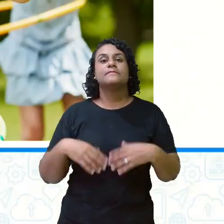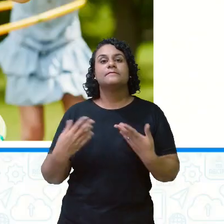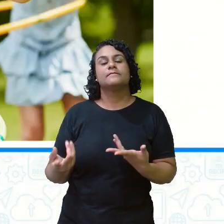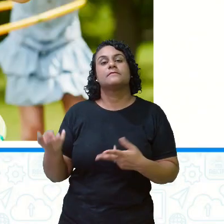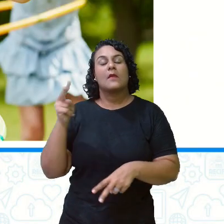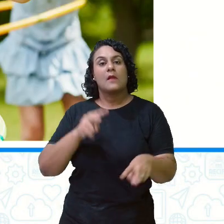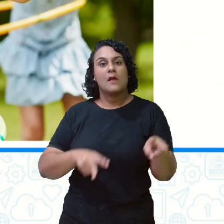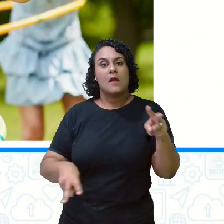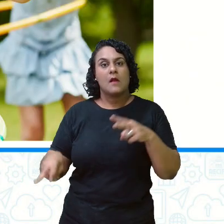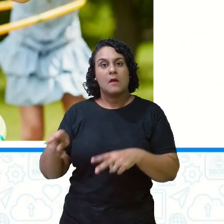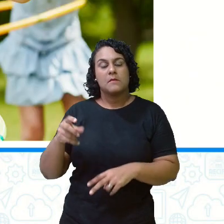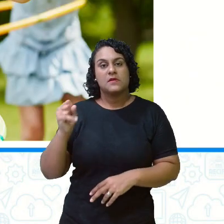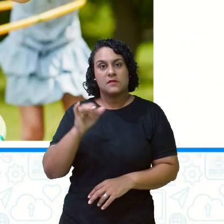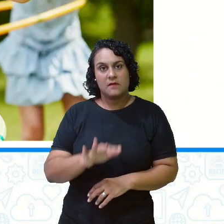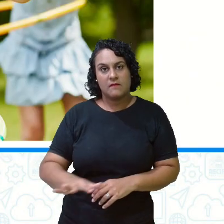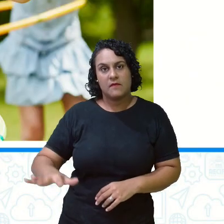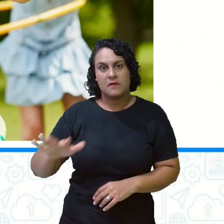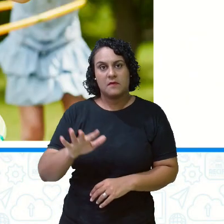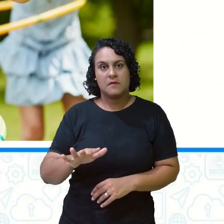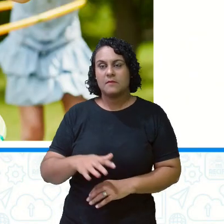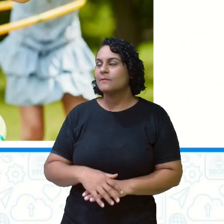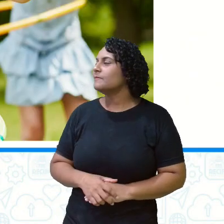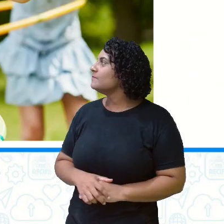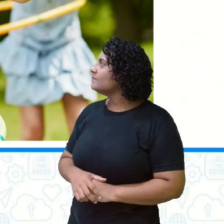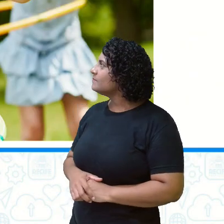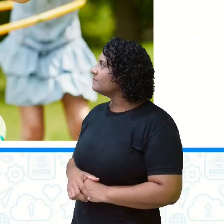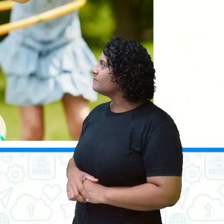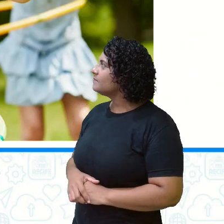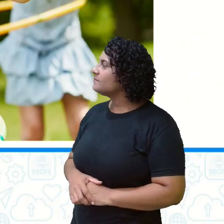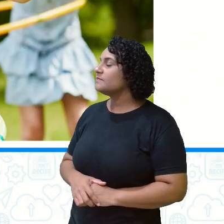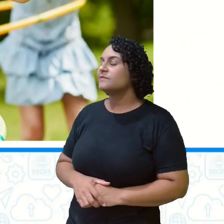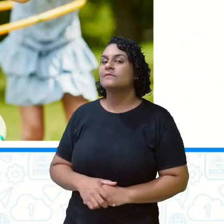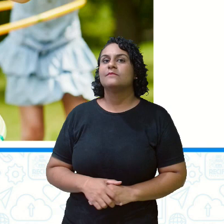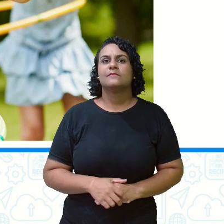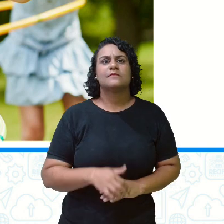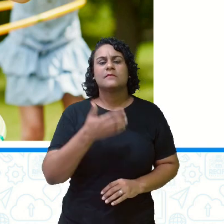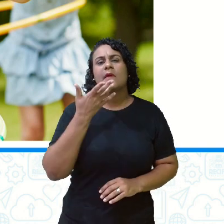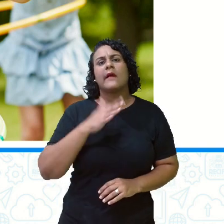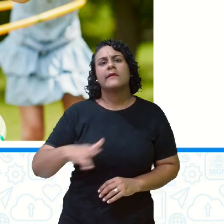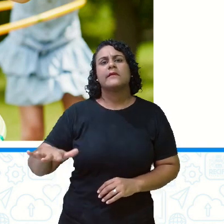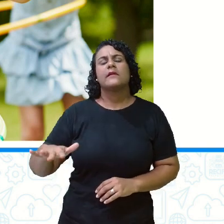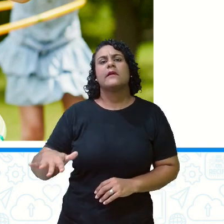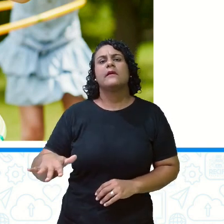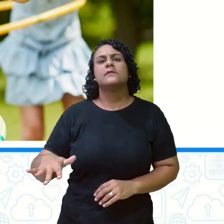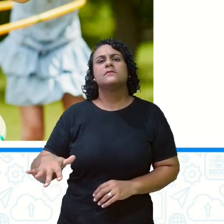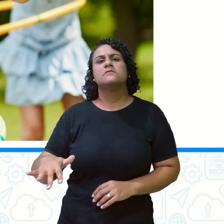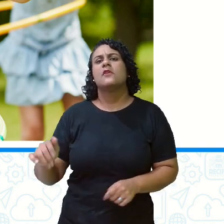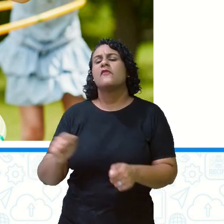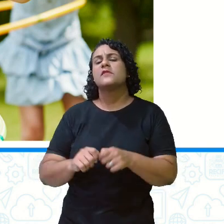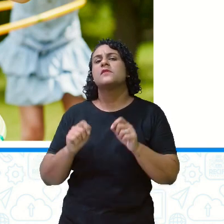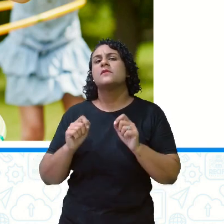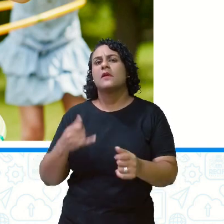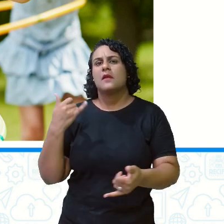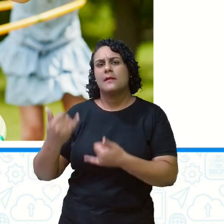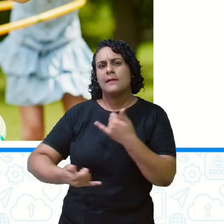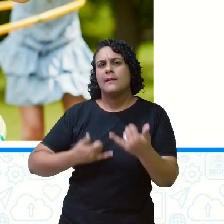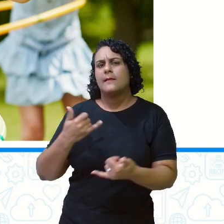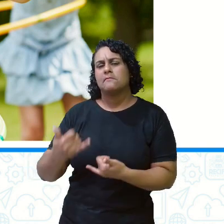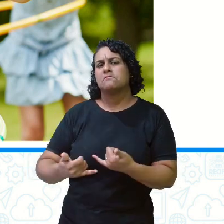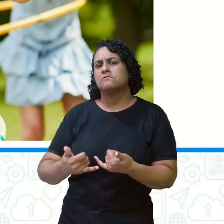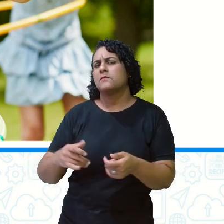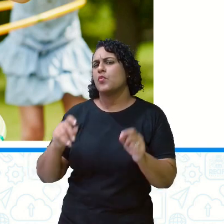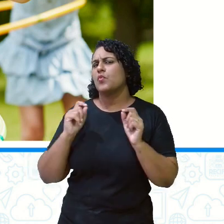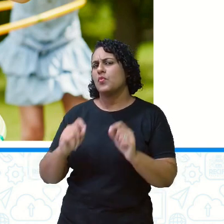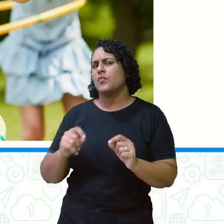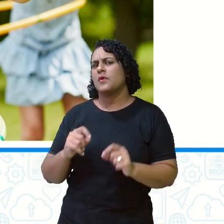Observem agora essa imagem. O que é que essas crianças estão fazendo? Elas estão brincando. Elas estão brincando de